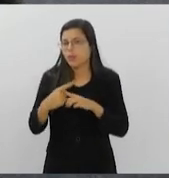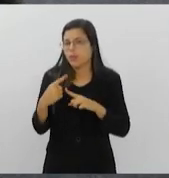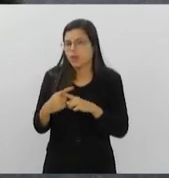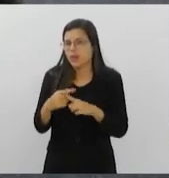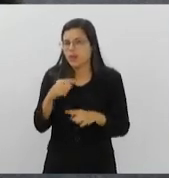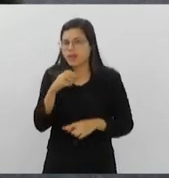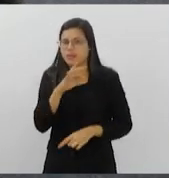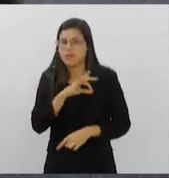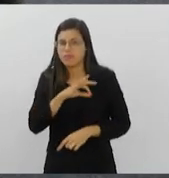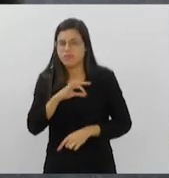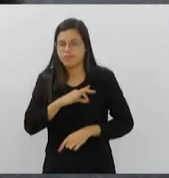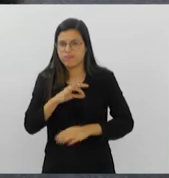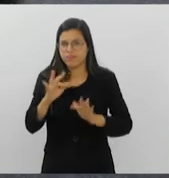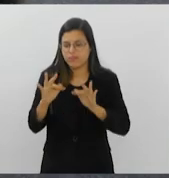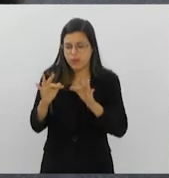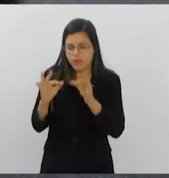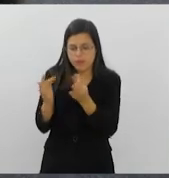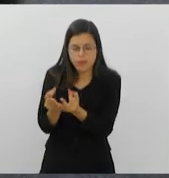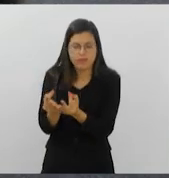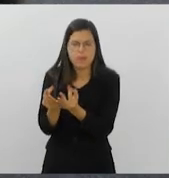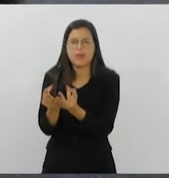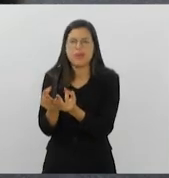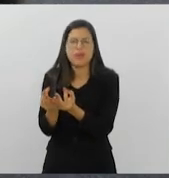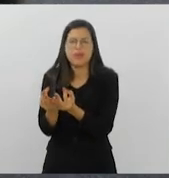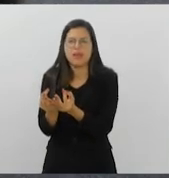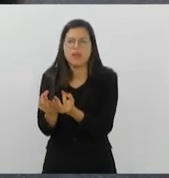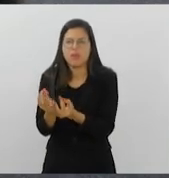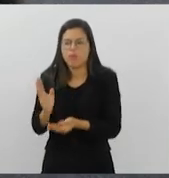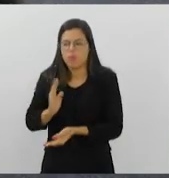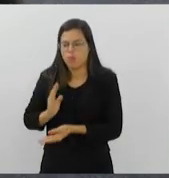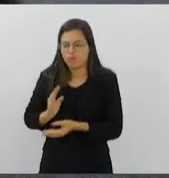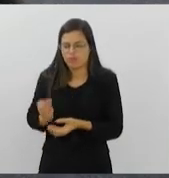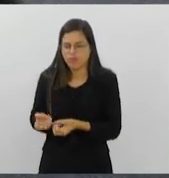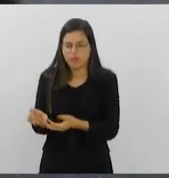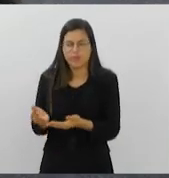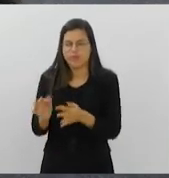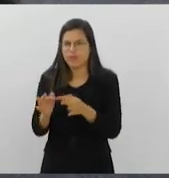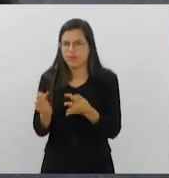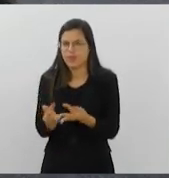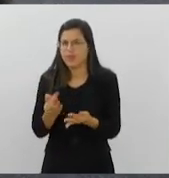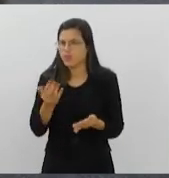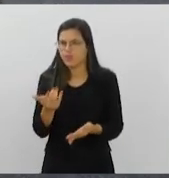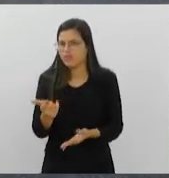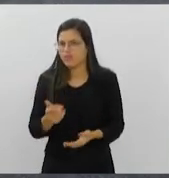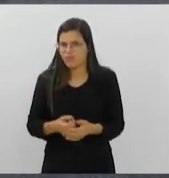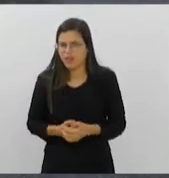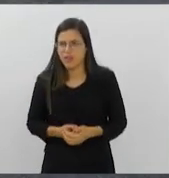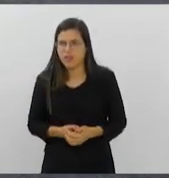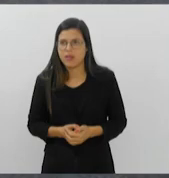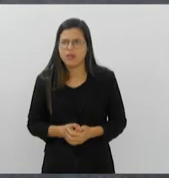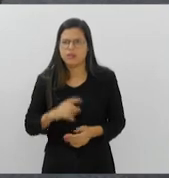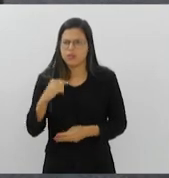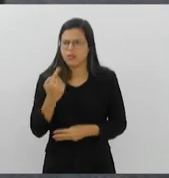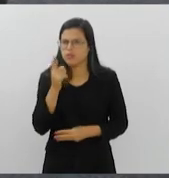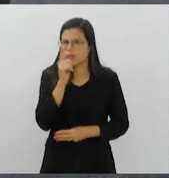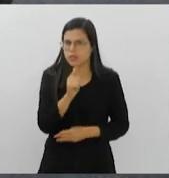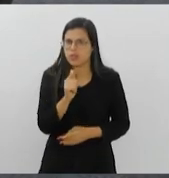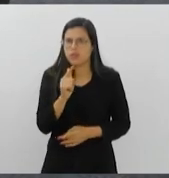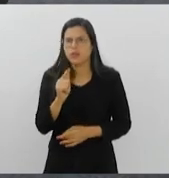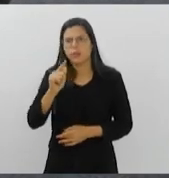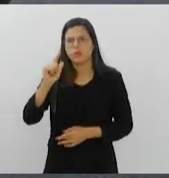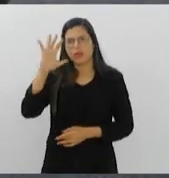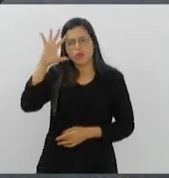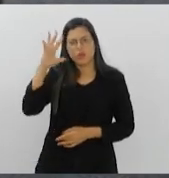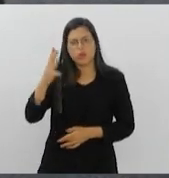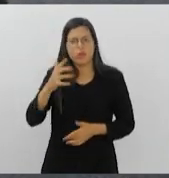conselheiros, como eles se sensibilizavam com isso. E aí nós conseguimos resolver diversos problemas ali, mas com outro conselheiro.